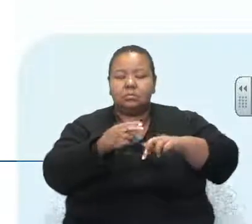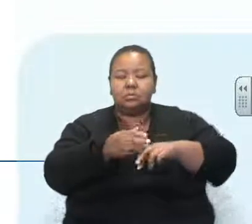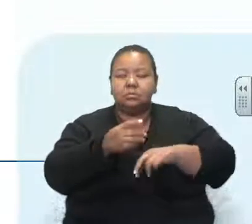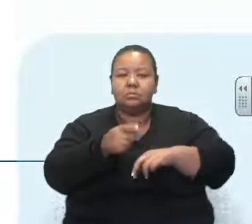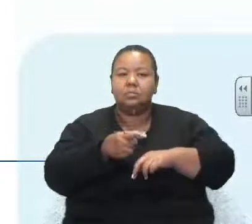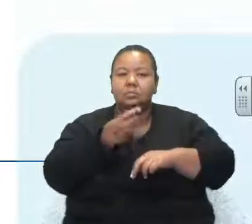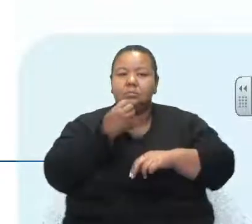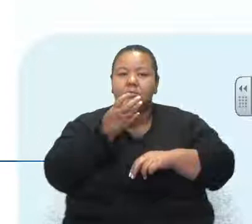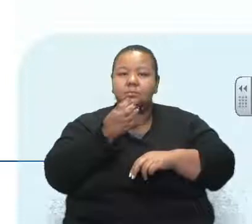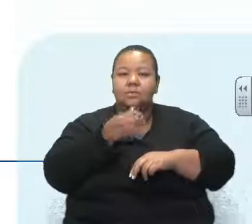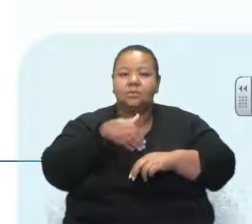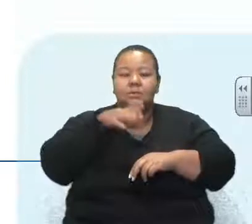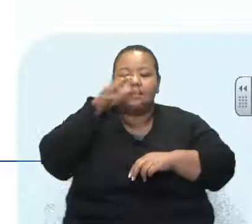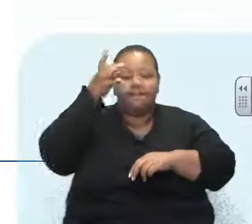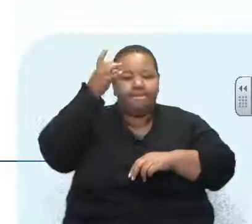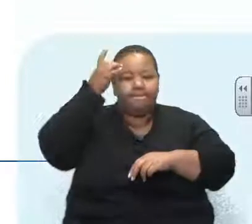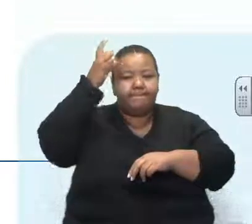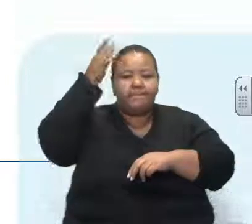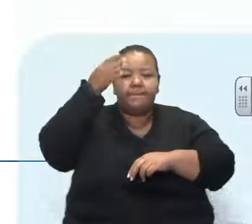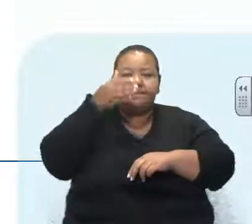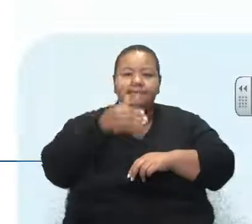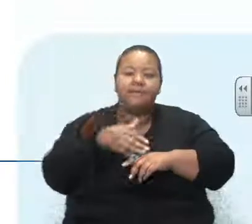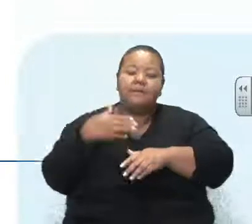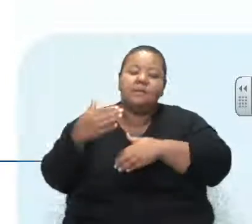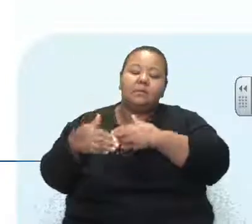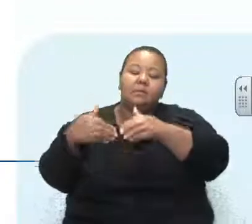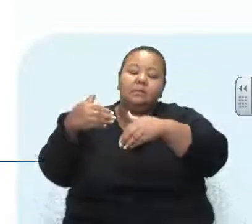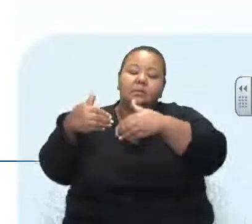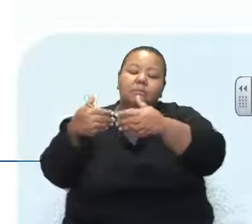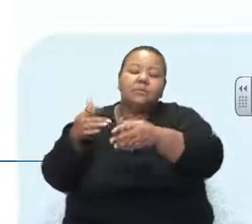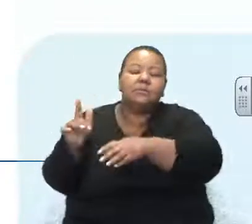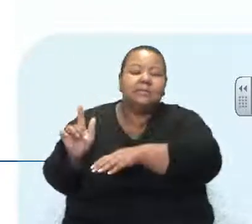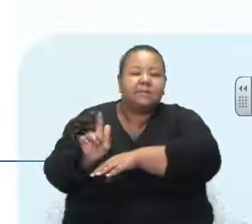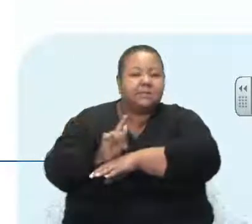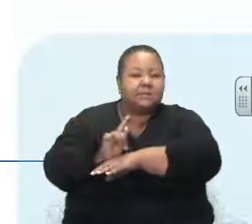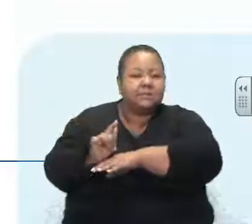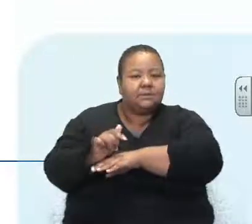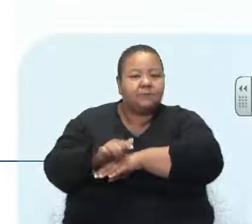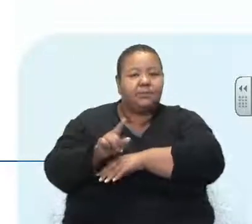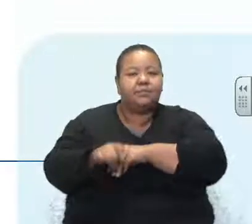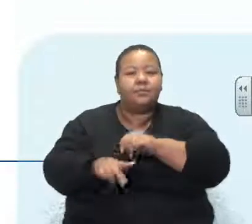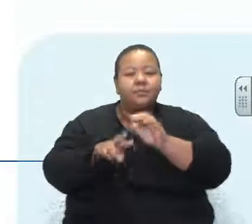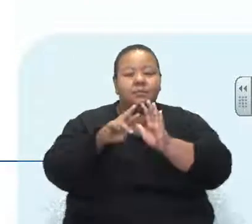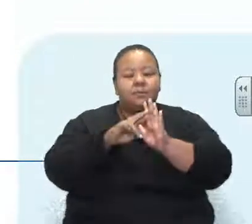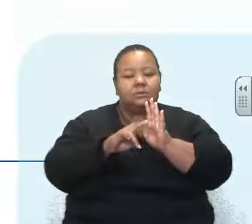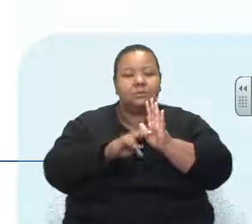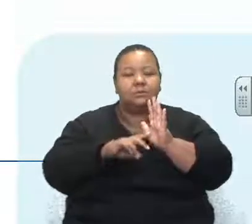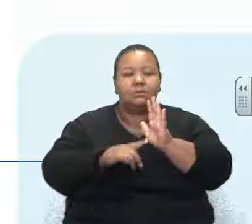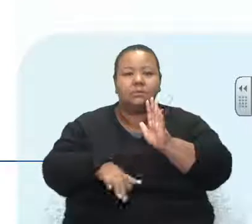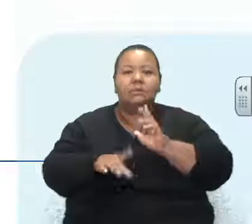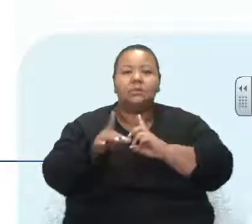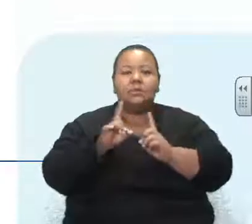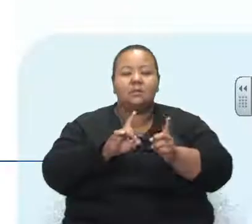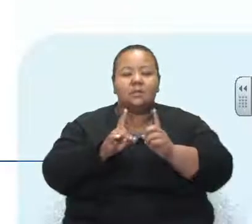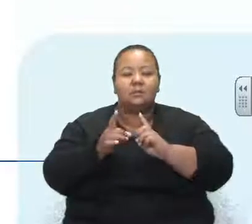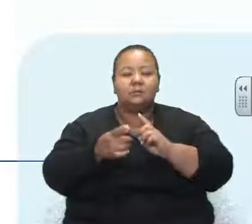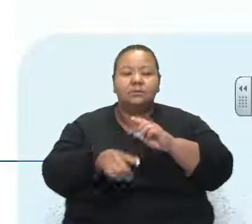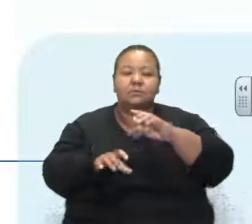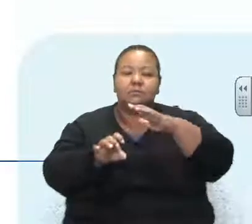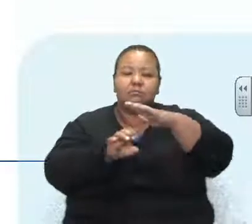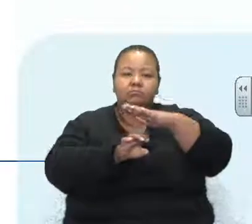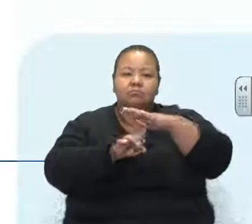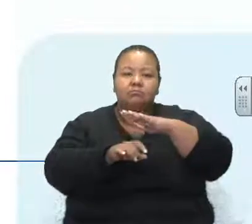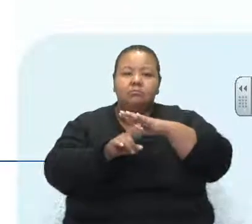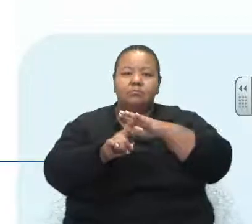ver muito mais fácil, ele facilita o desempenho da gestão. Então, os relatórios devem conter dados da